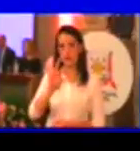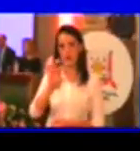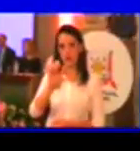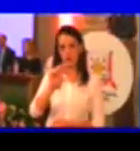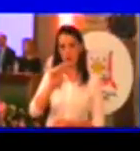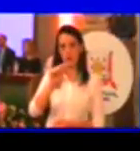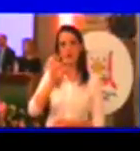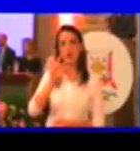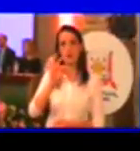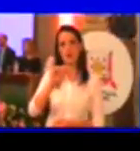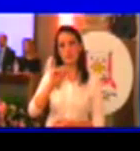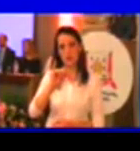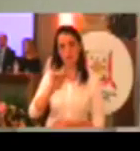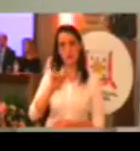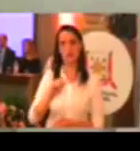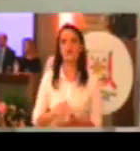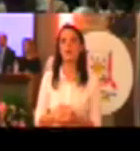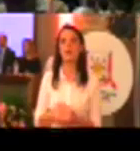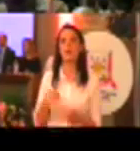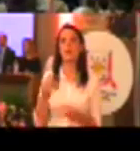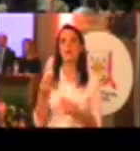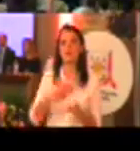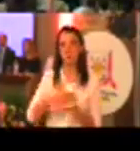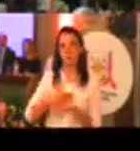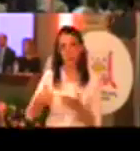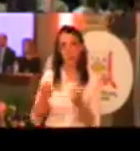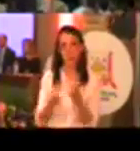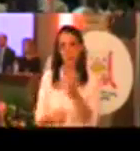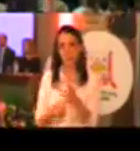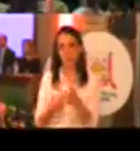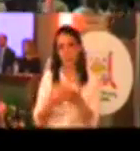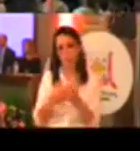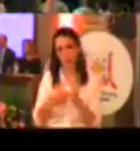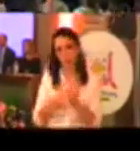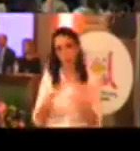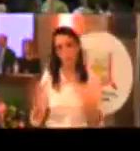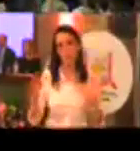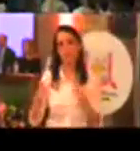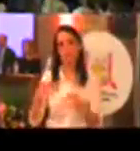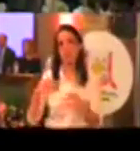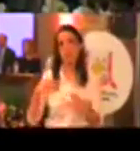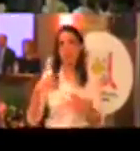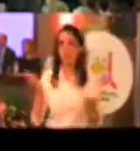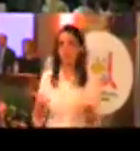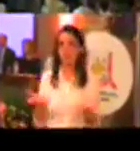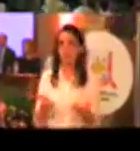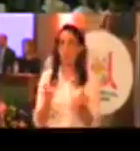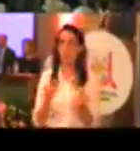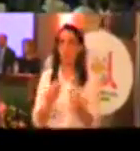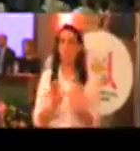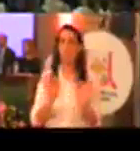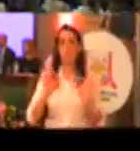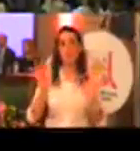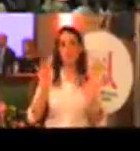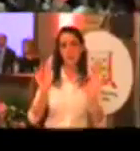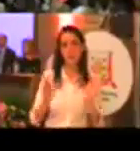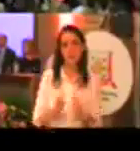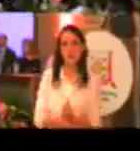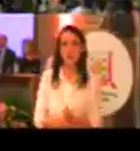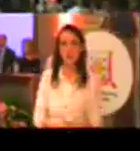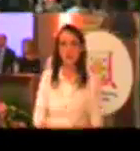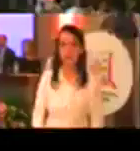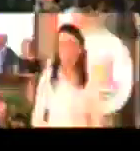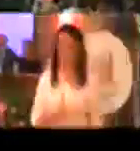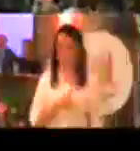excelentíssima vereadora Tati Teixeira, para fazer a abertura oficial dos trabalhos desta sessão especial. Por